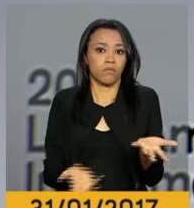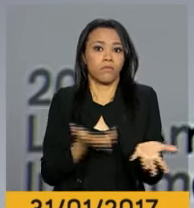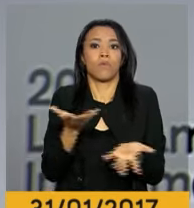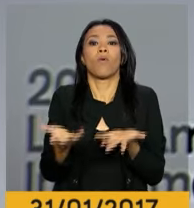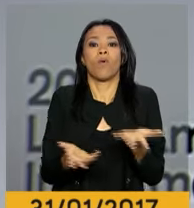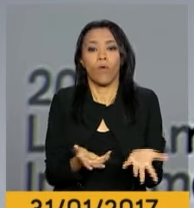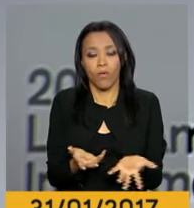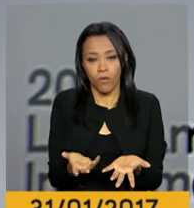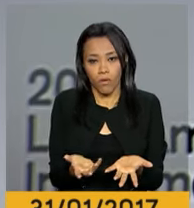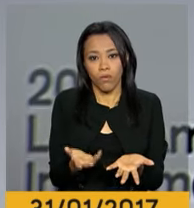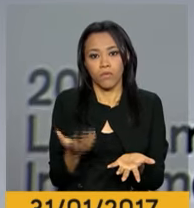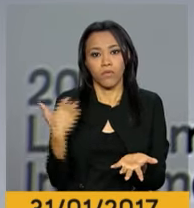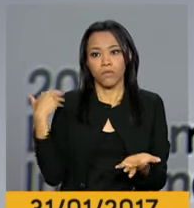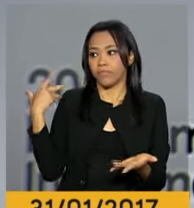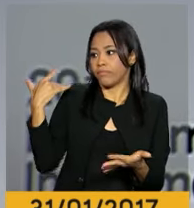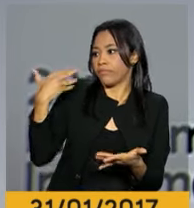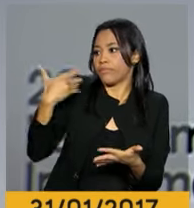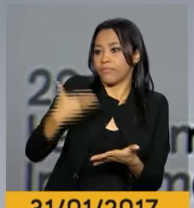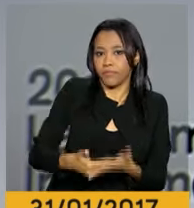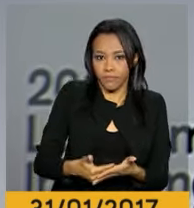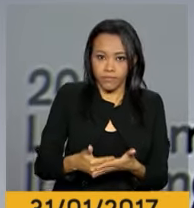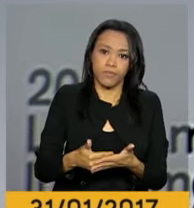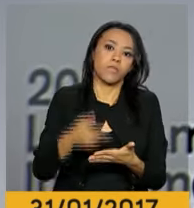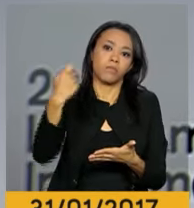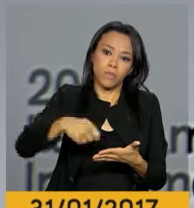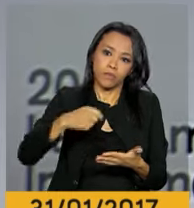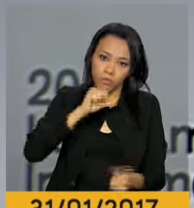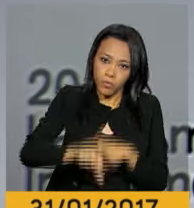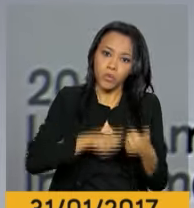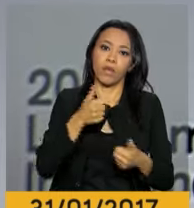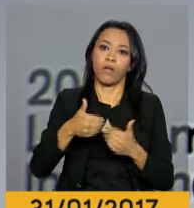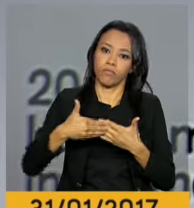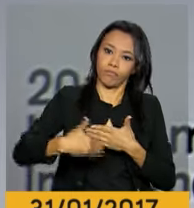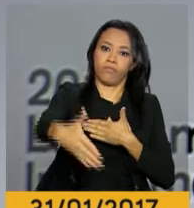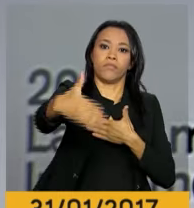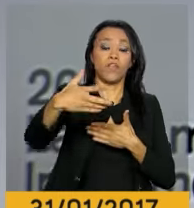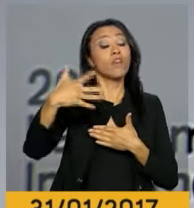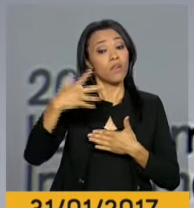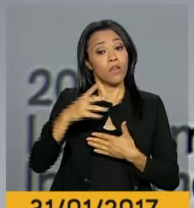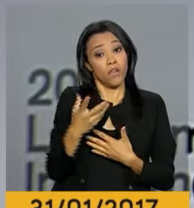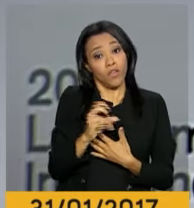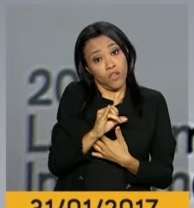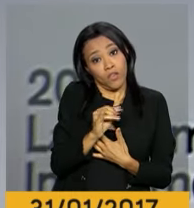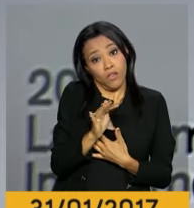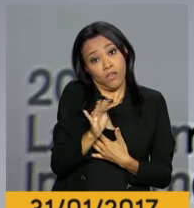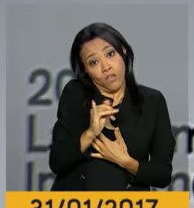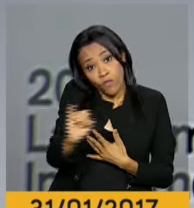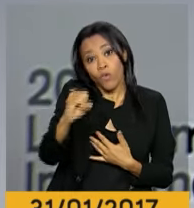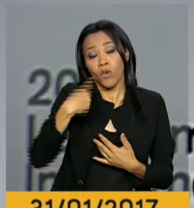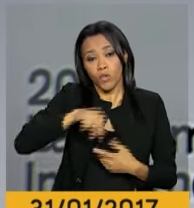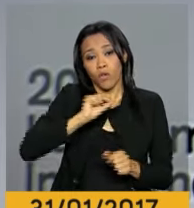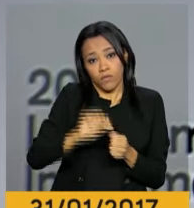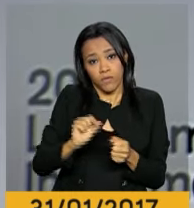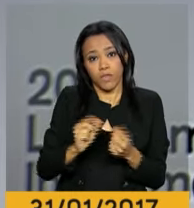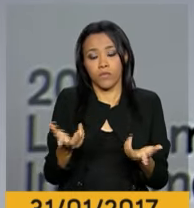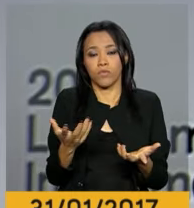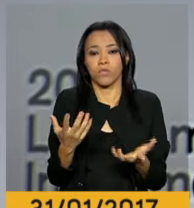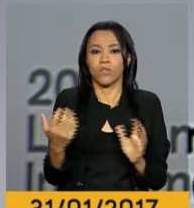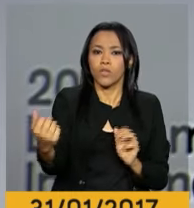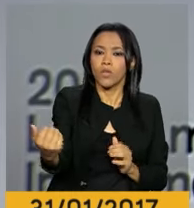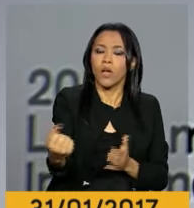eh ao longo de certo tempo era preciso mudar e foi o que nós fizemos junto com o congresso